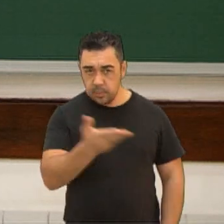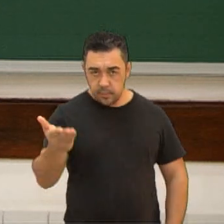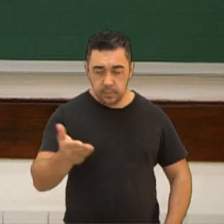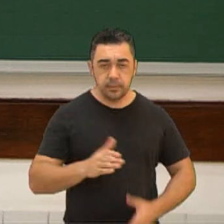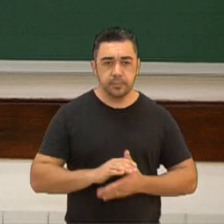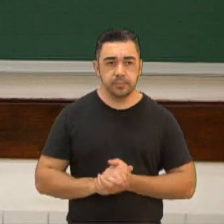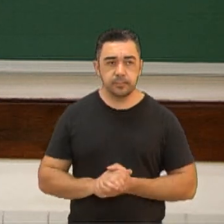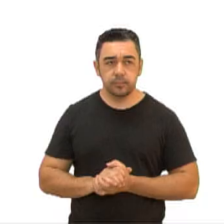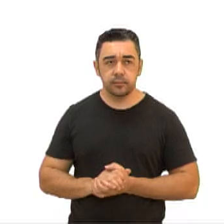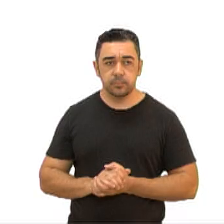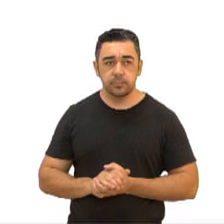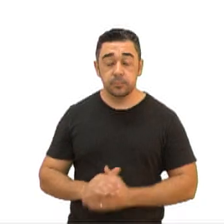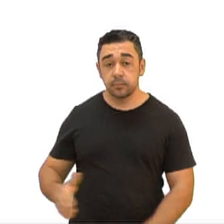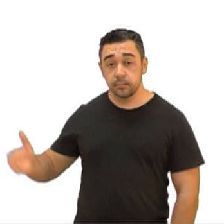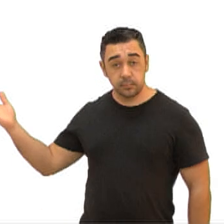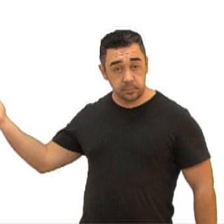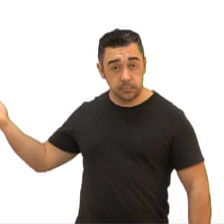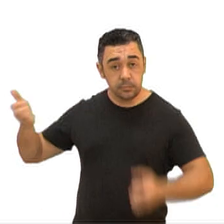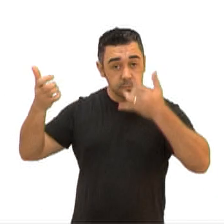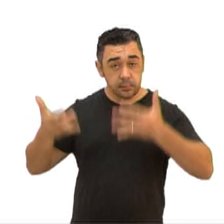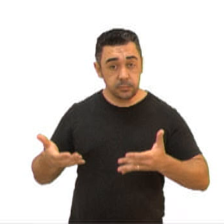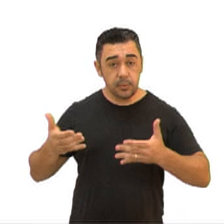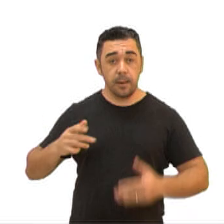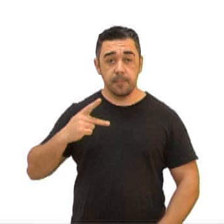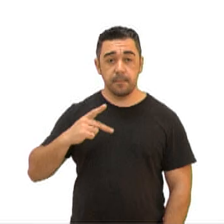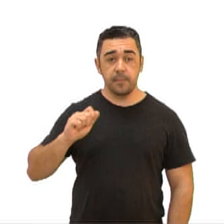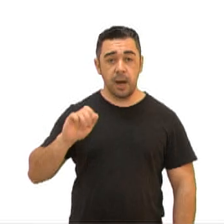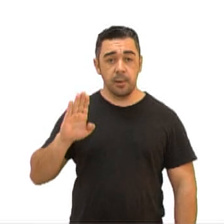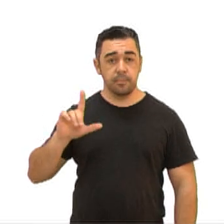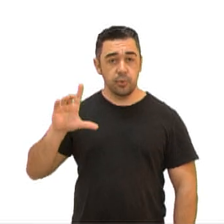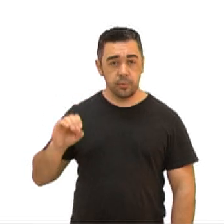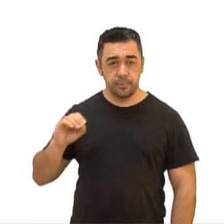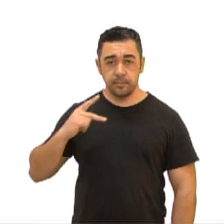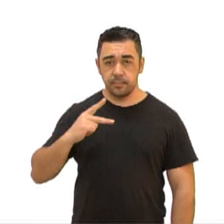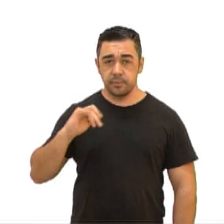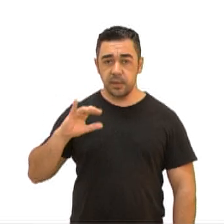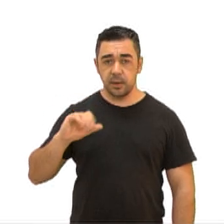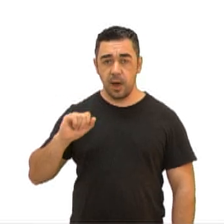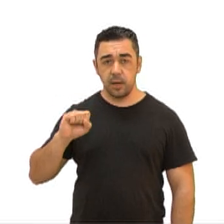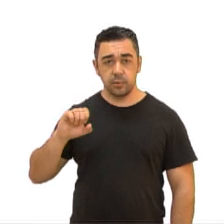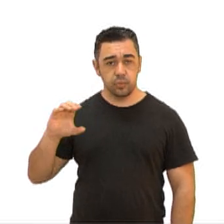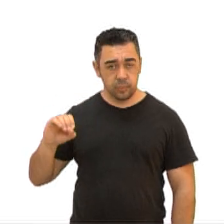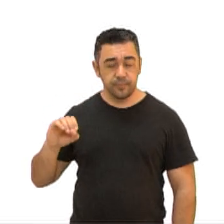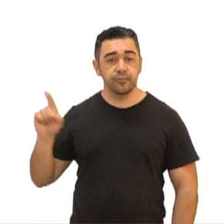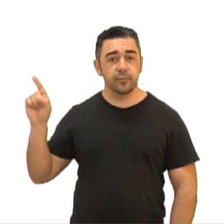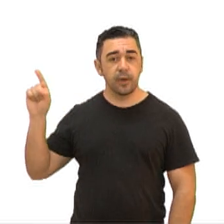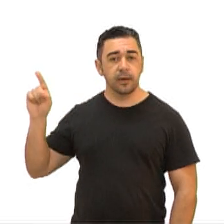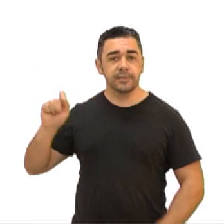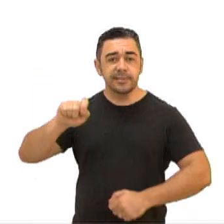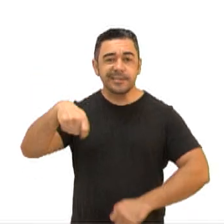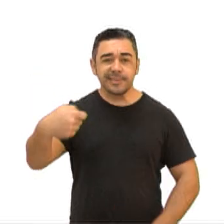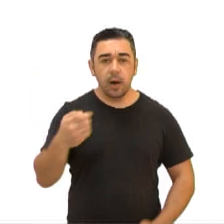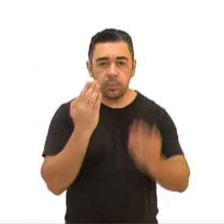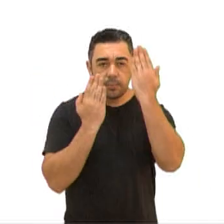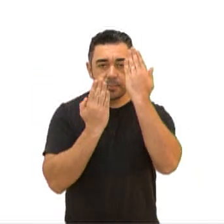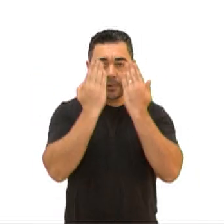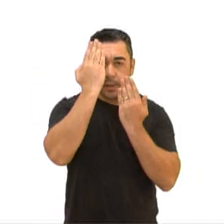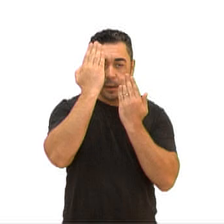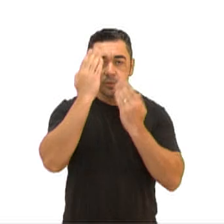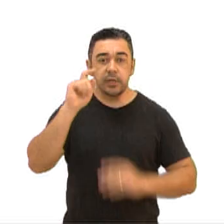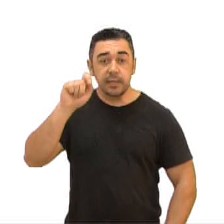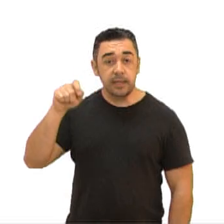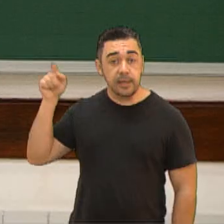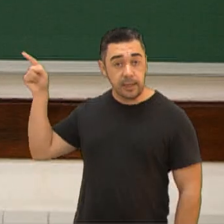consultarem. Então, vamos falar sobre o Pablo Picasso. É um artista bem importante, ele nasceu na Espanha e faleceu na França